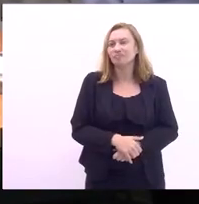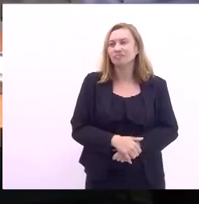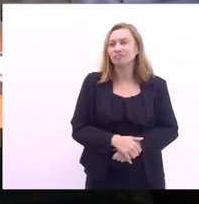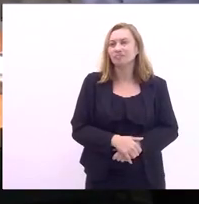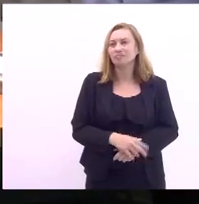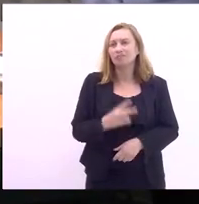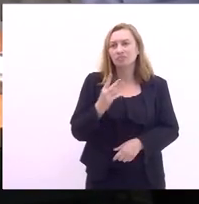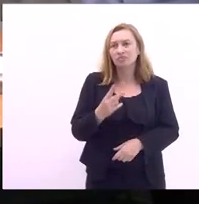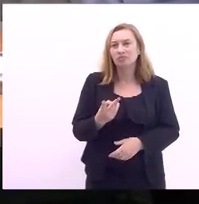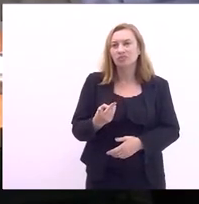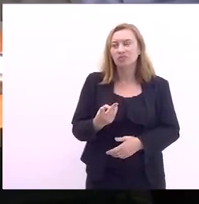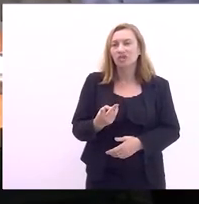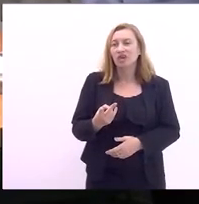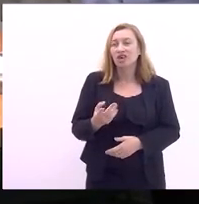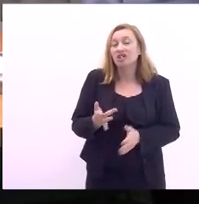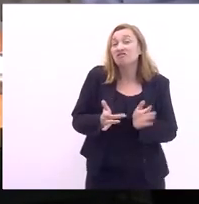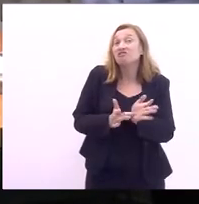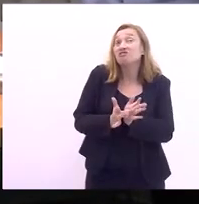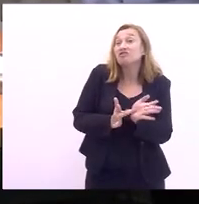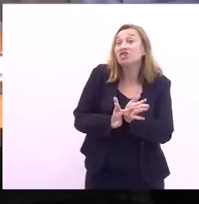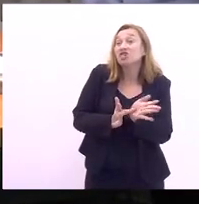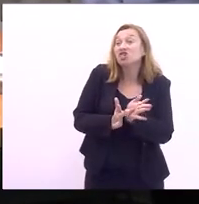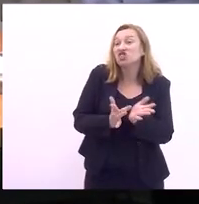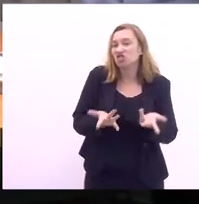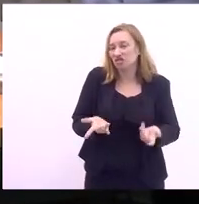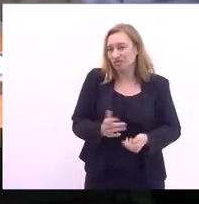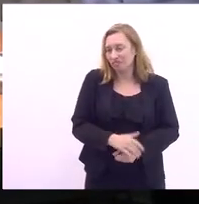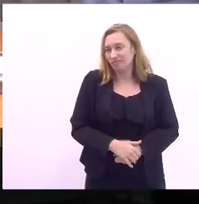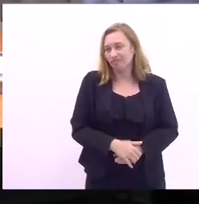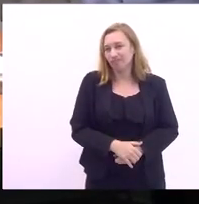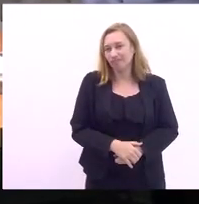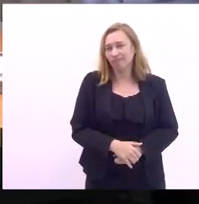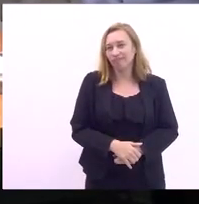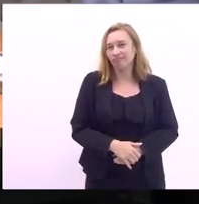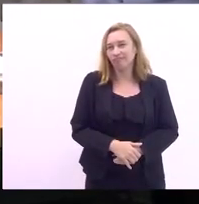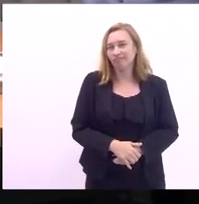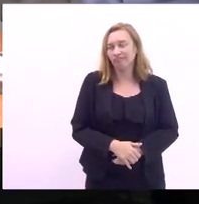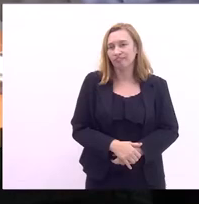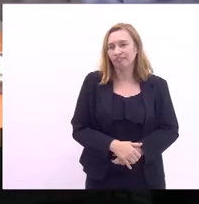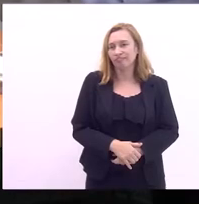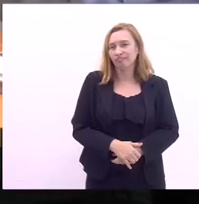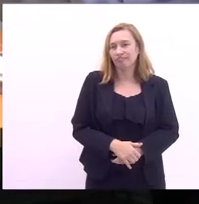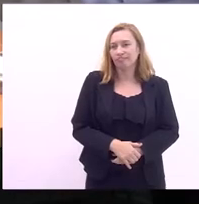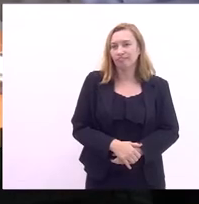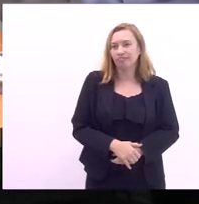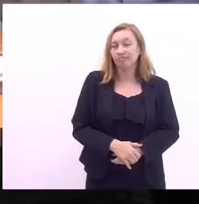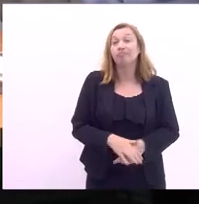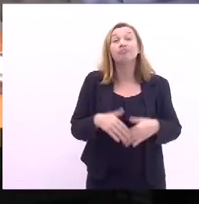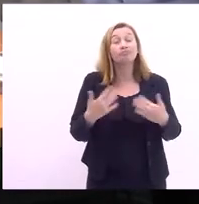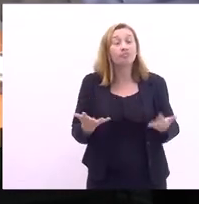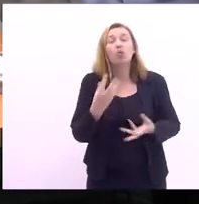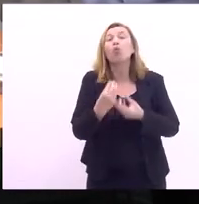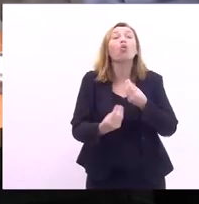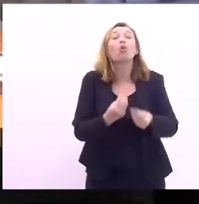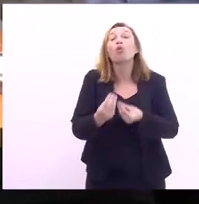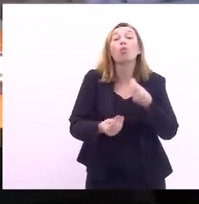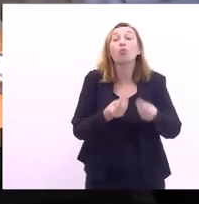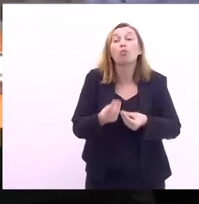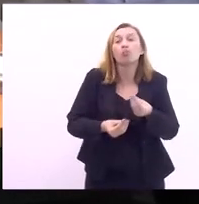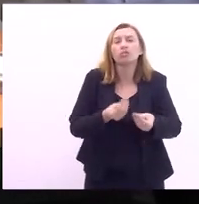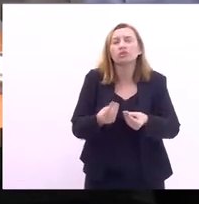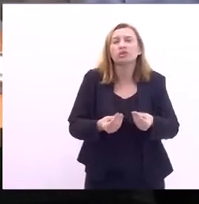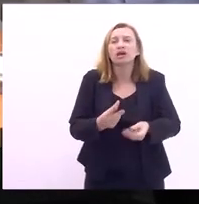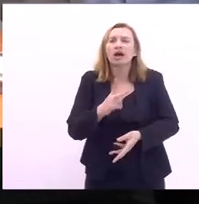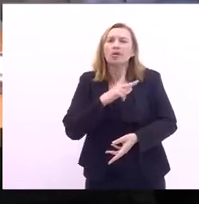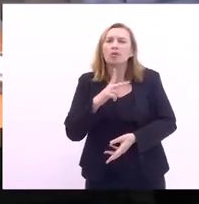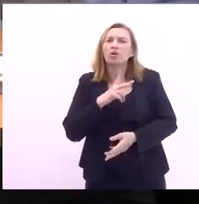Vira ou faz de conta, pô. Vira ou faz de conta. Não é? Então, como é que a